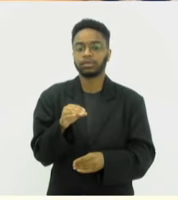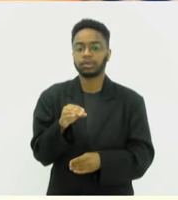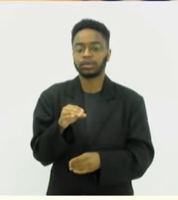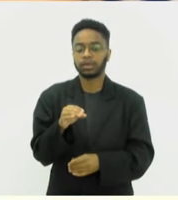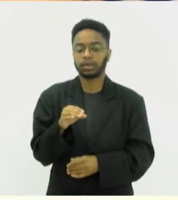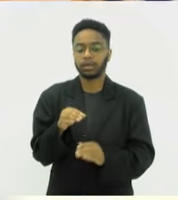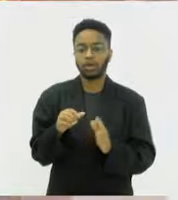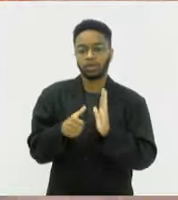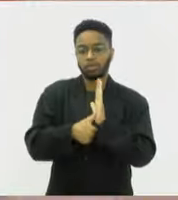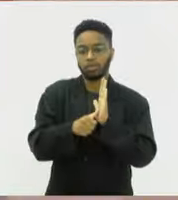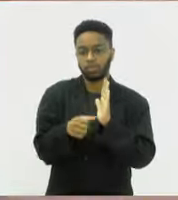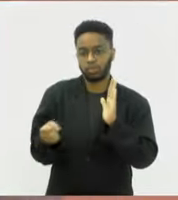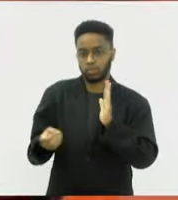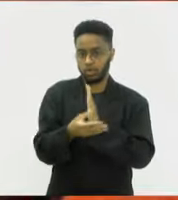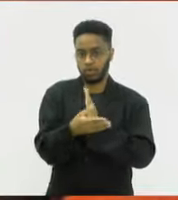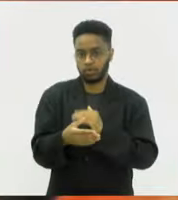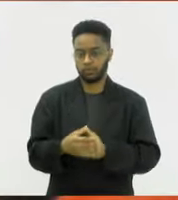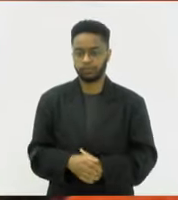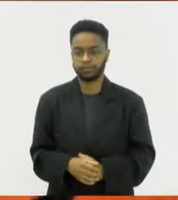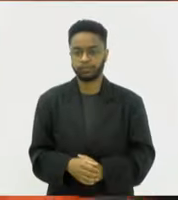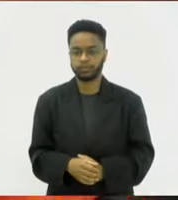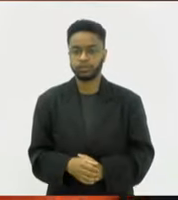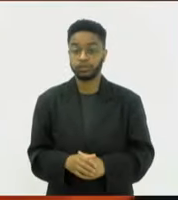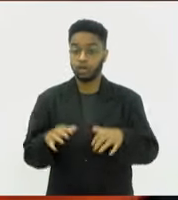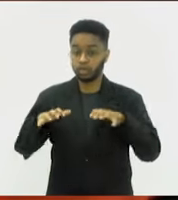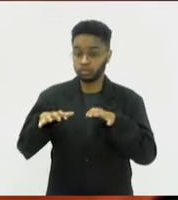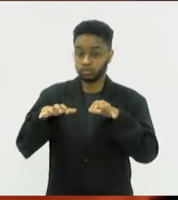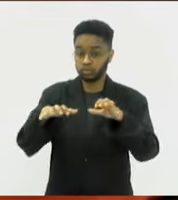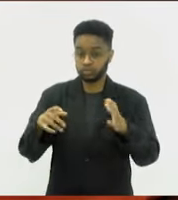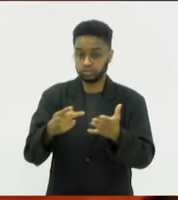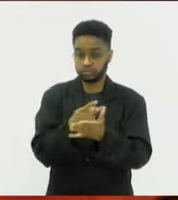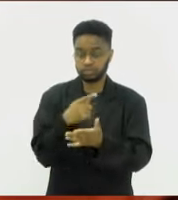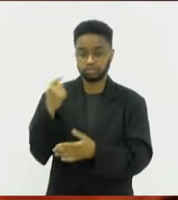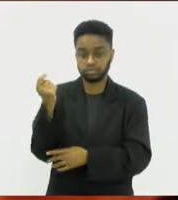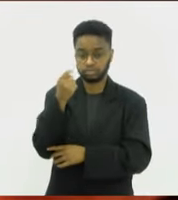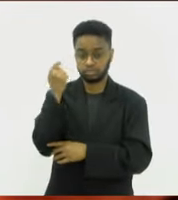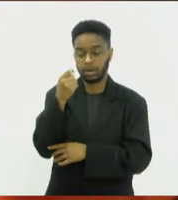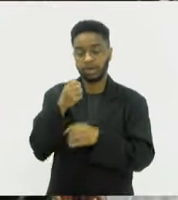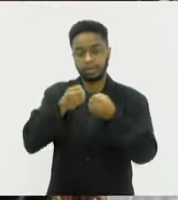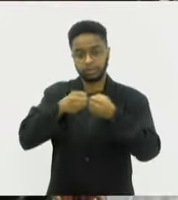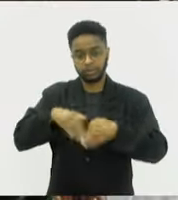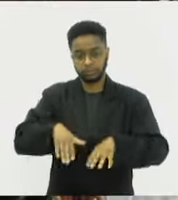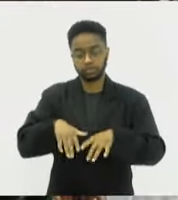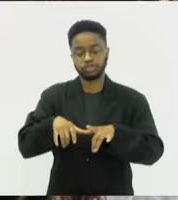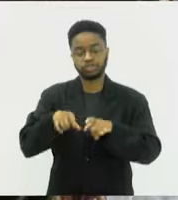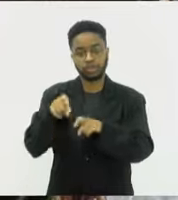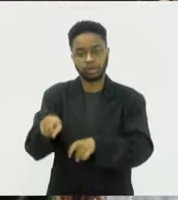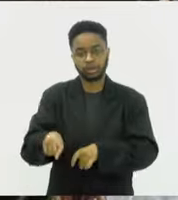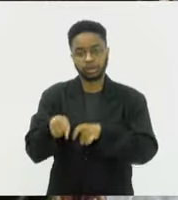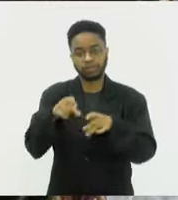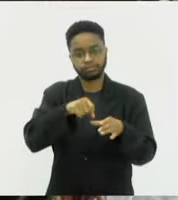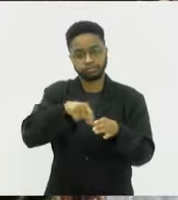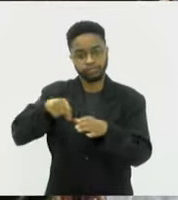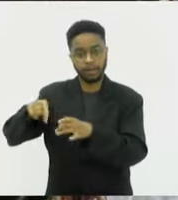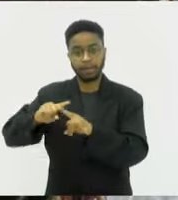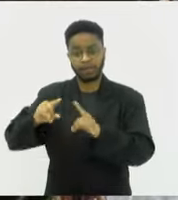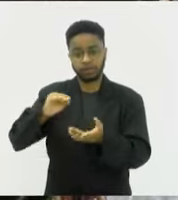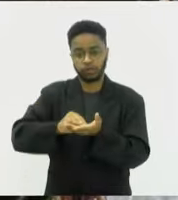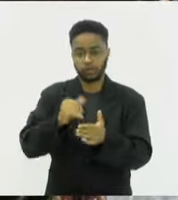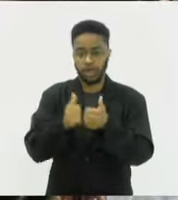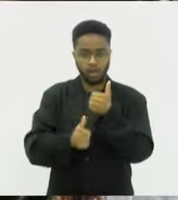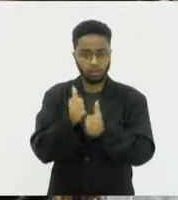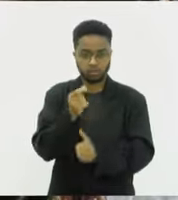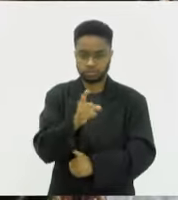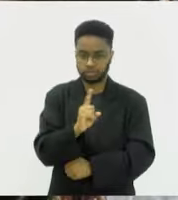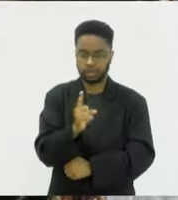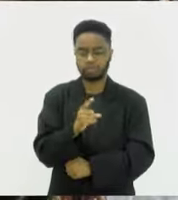na lista. As chuvas no Rio Grande do Sul afetam a produção agrícola, mas não vai faltar arroz, segundo o presidente da